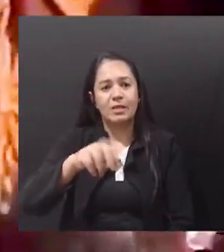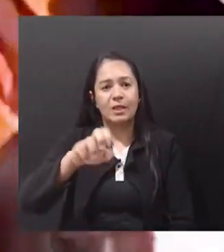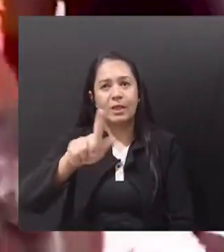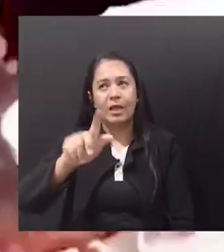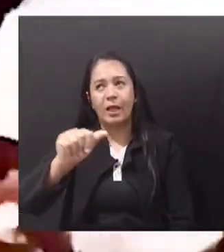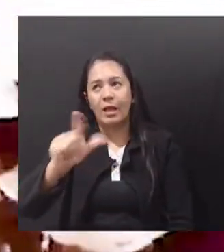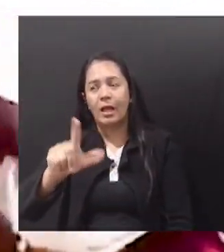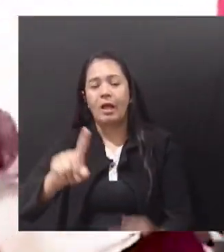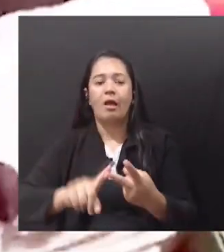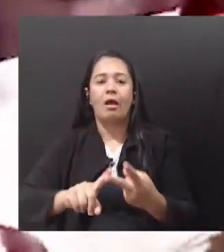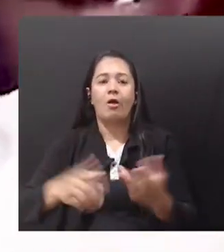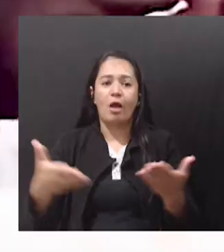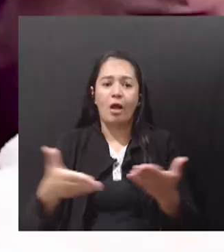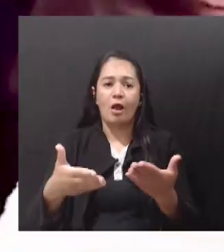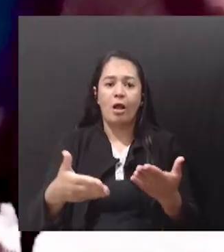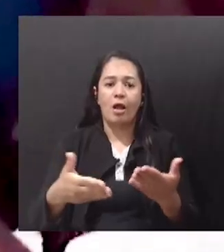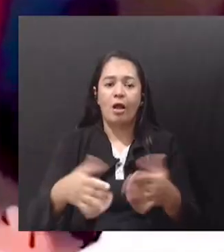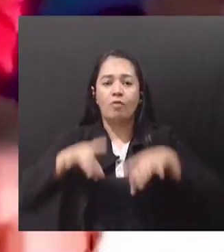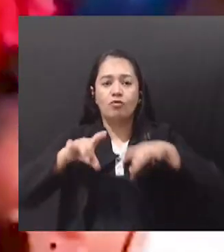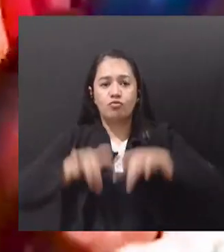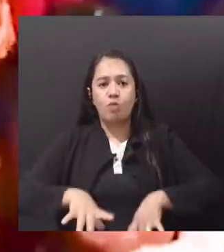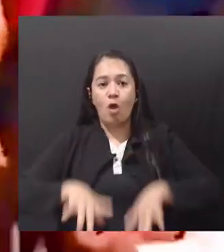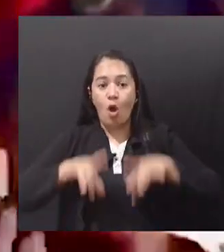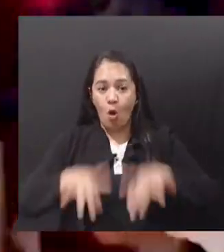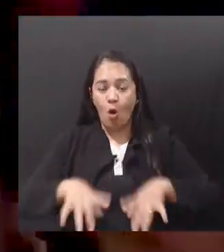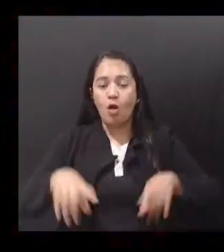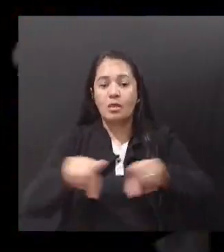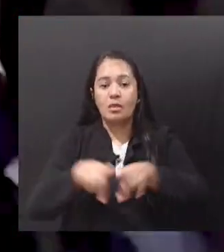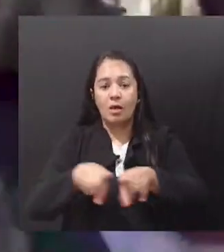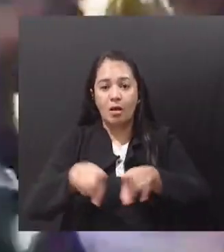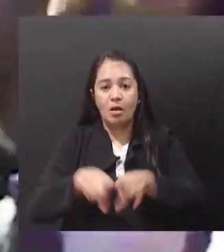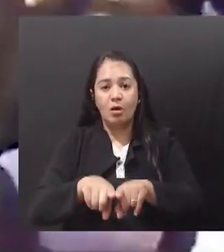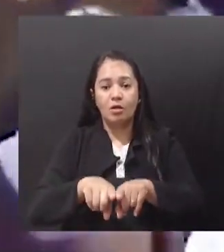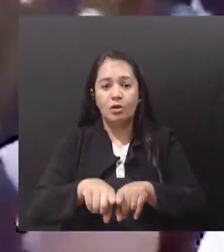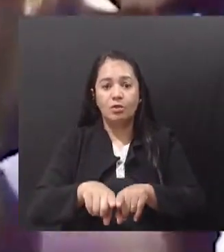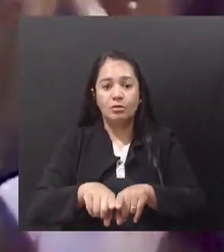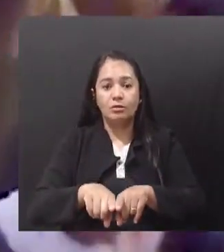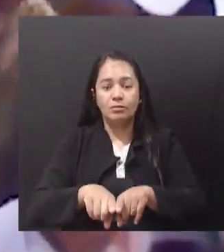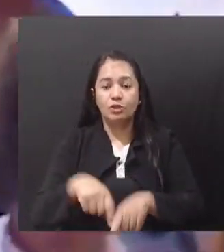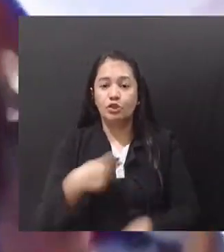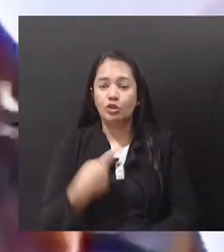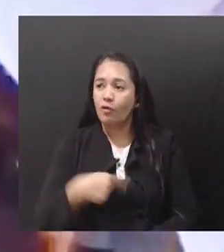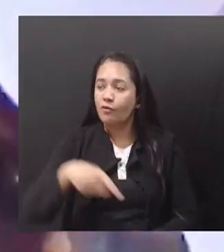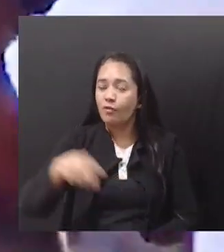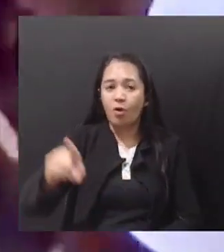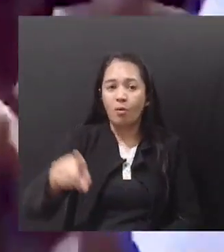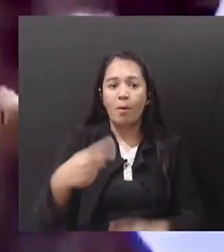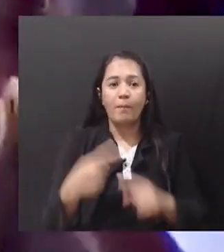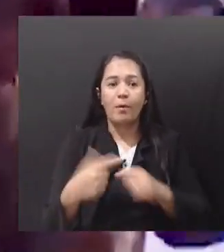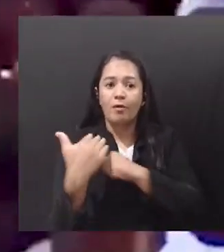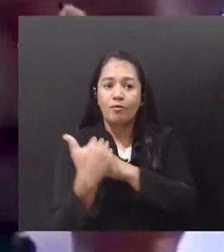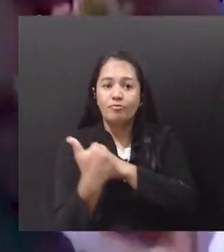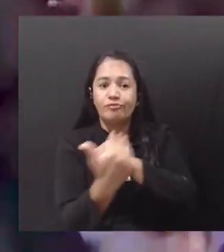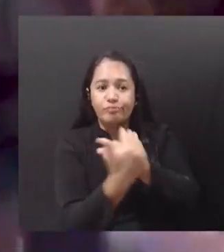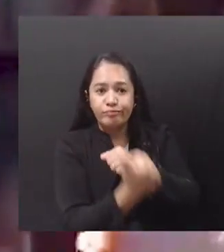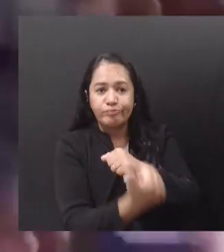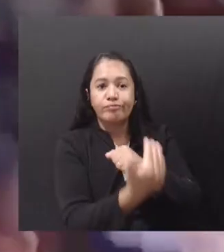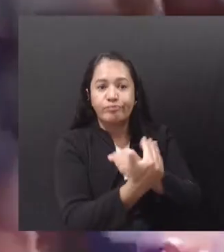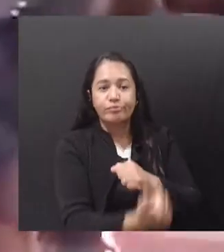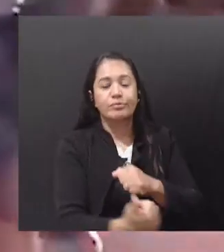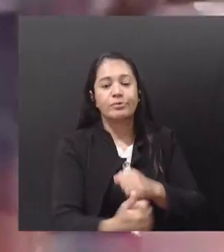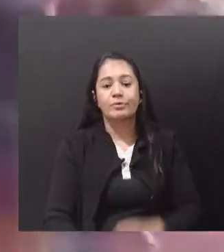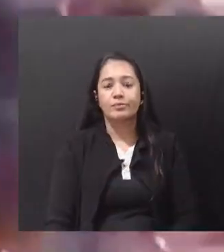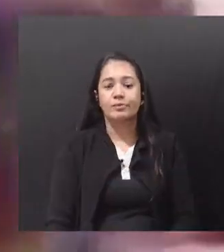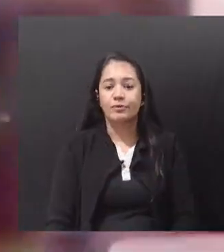Malawi, como agora na República Democrática do Congo e no Burundi, nós fomos por chamados. Nós